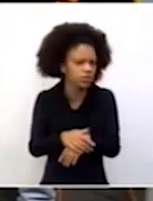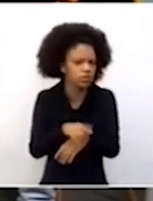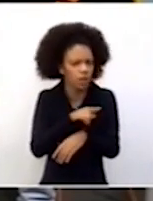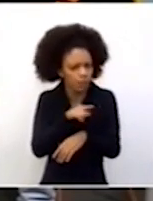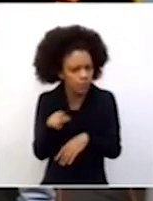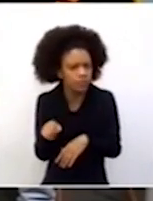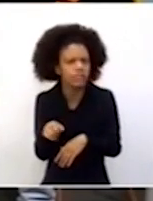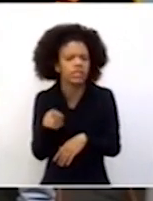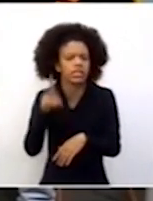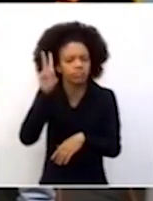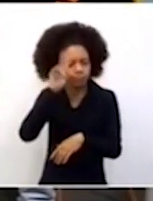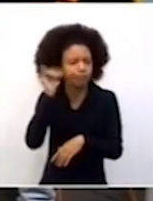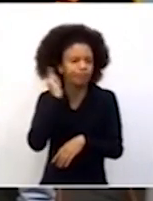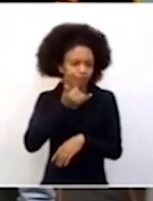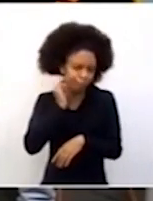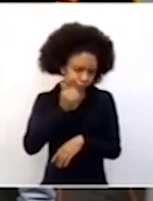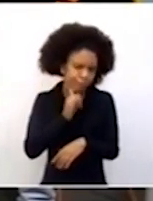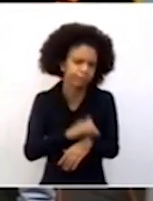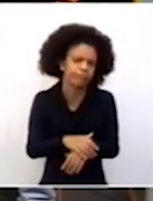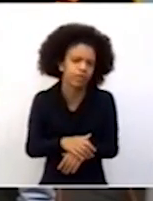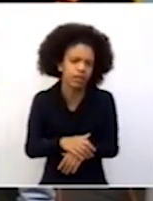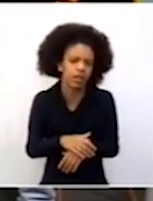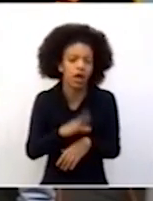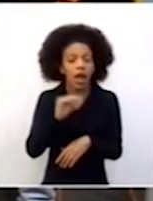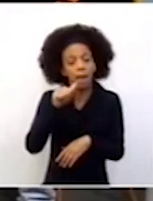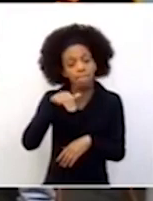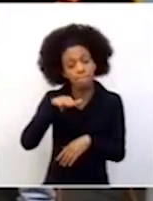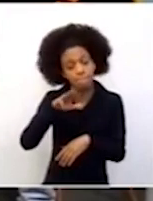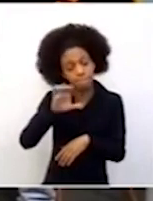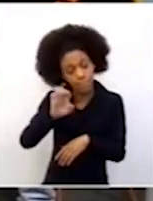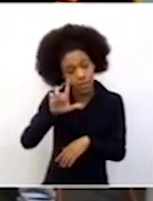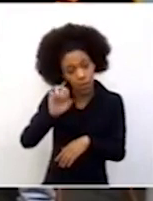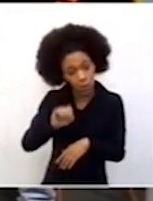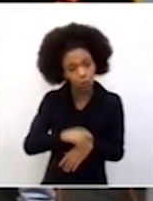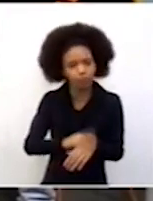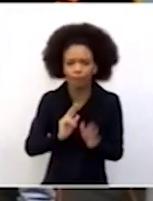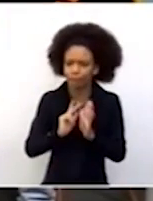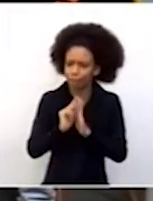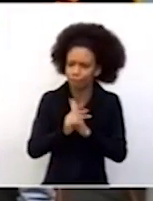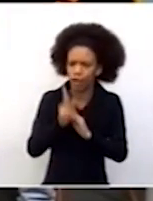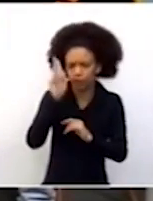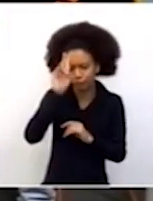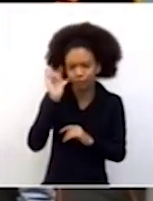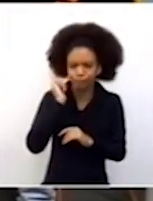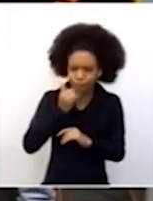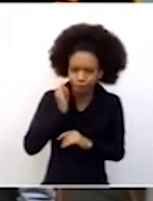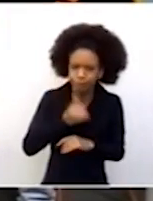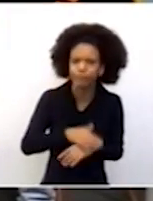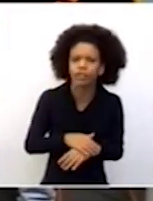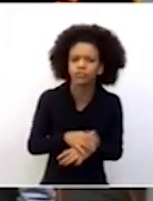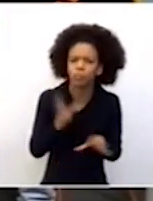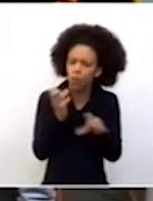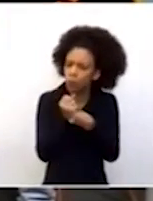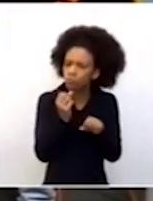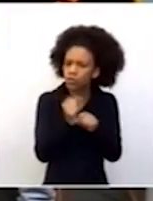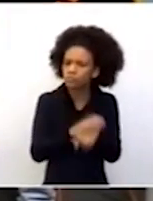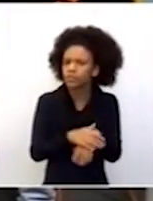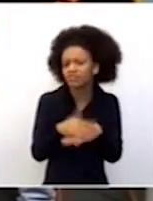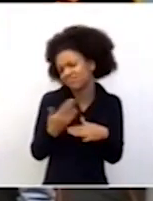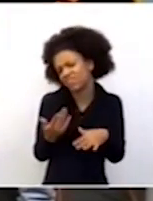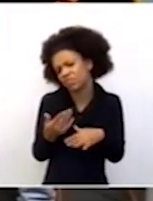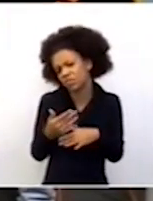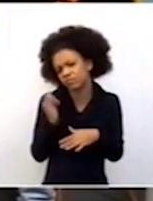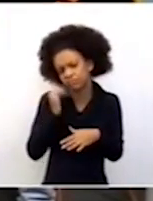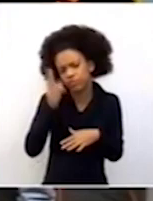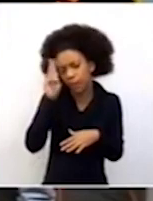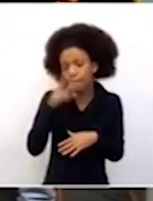contando essas histórias, né? As histórias, a história do camelo, né? Tem várias histórias aqui no livro de Malbataan, o homem calculava, discorre. Então, contando as